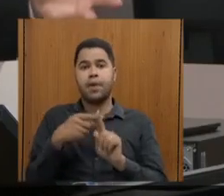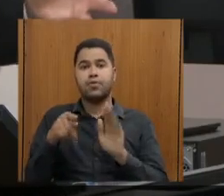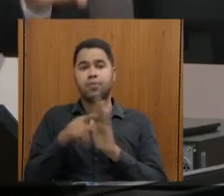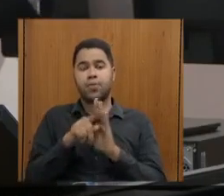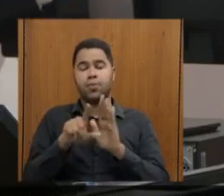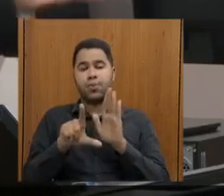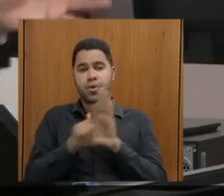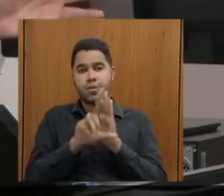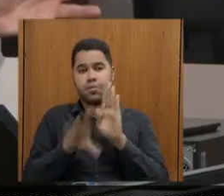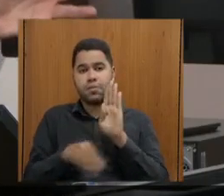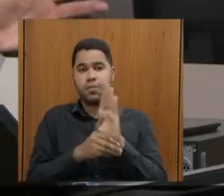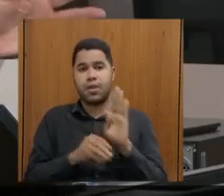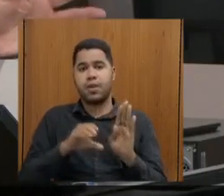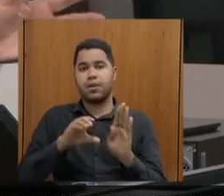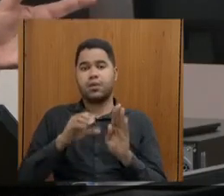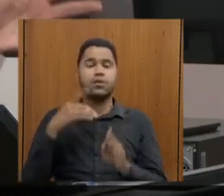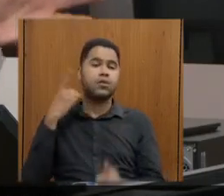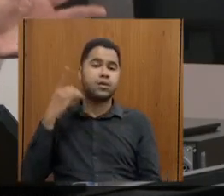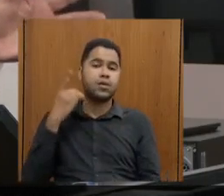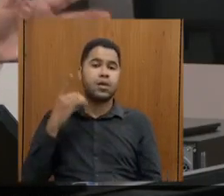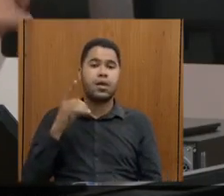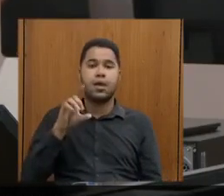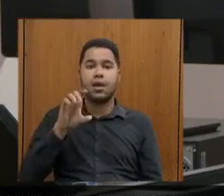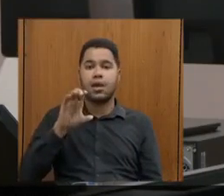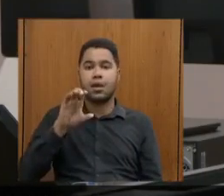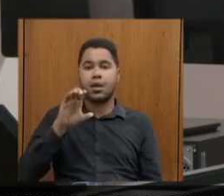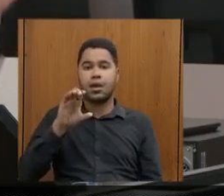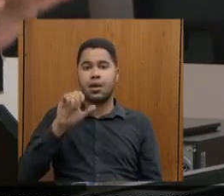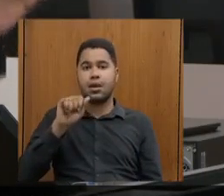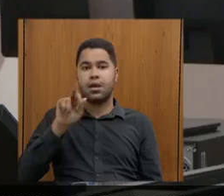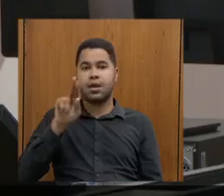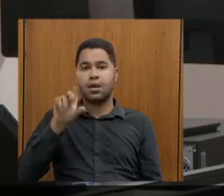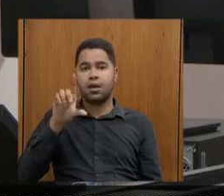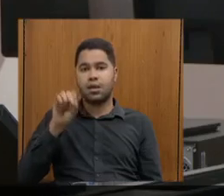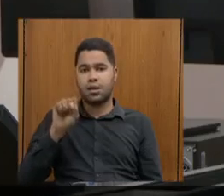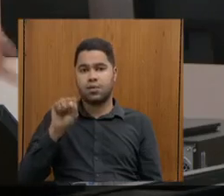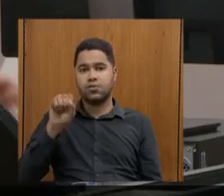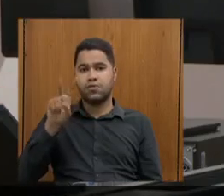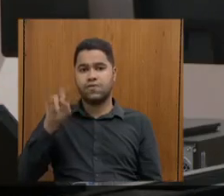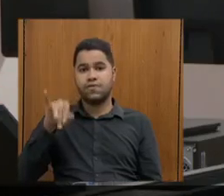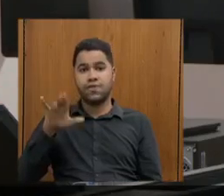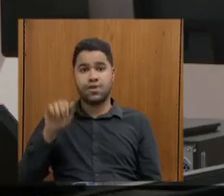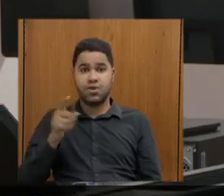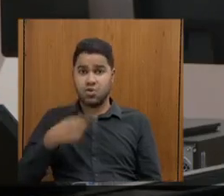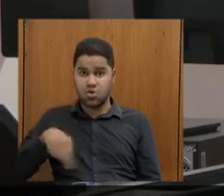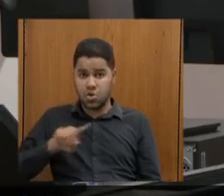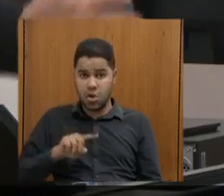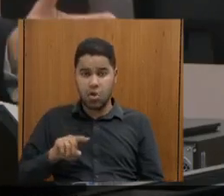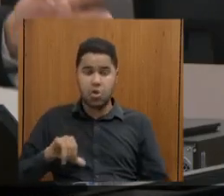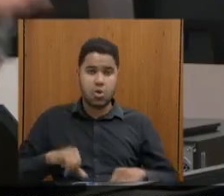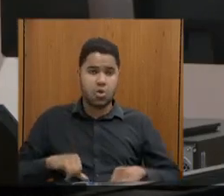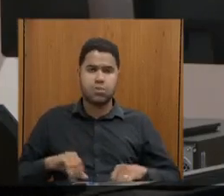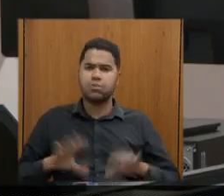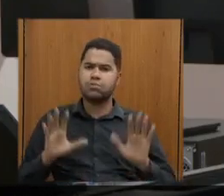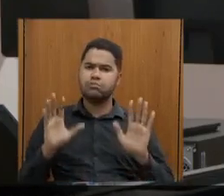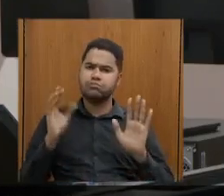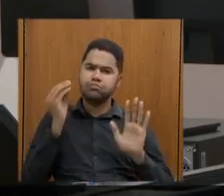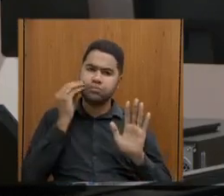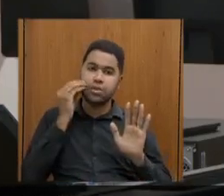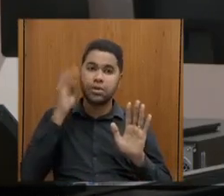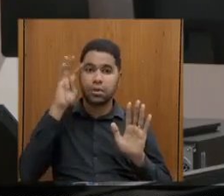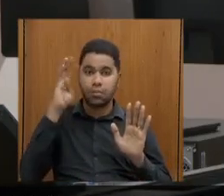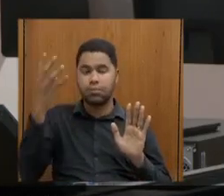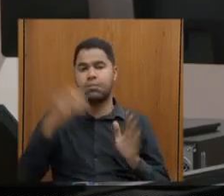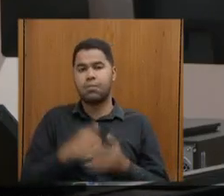a hemodiálise tá pronta lá em vez da gente chorar com quem tá sofrendo a gente procura resolver e